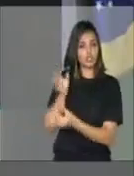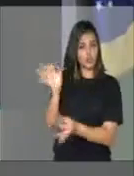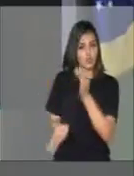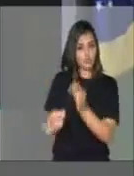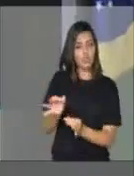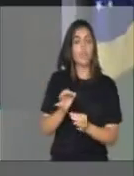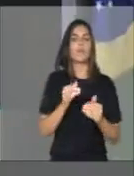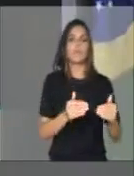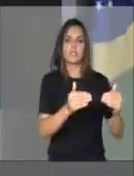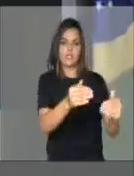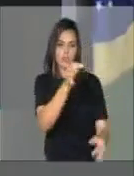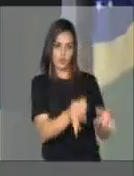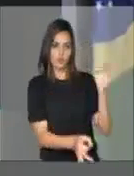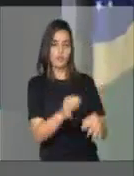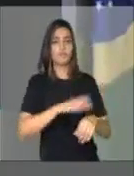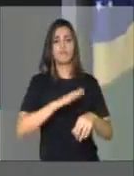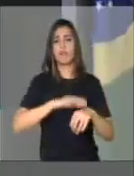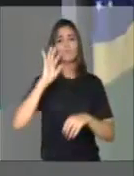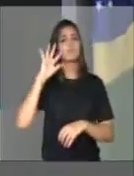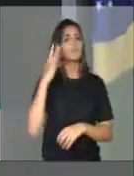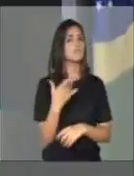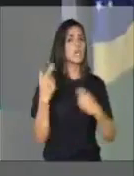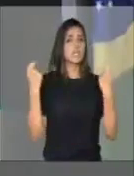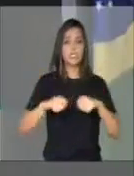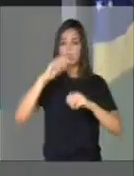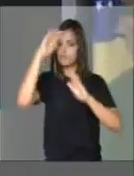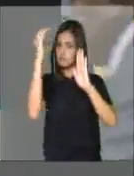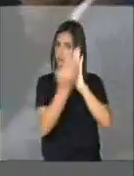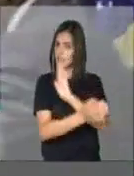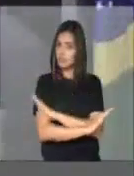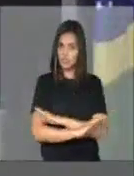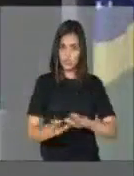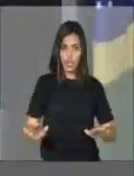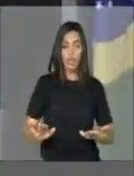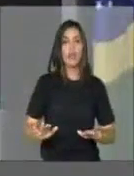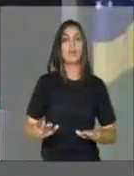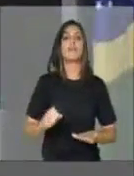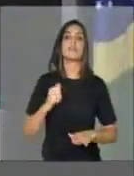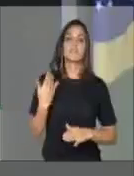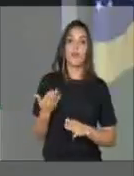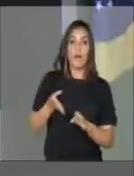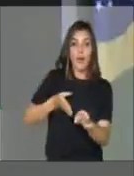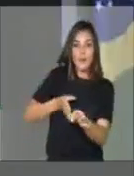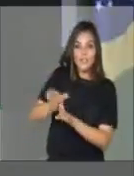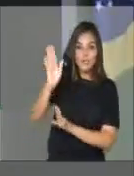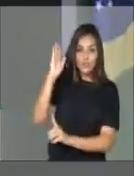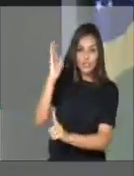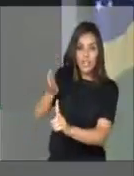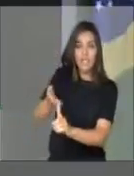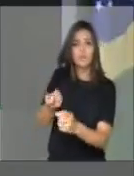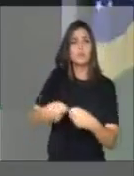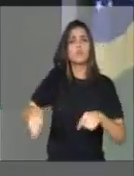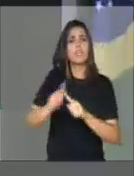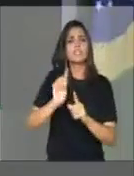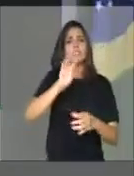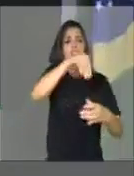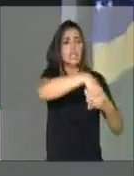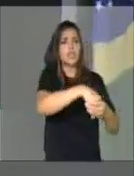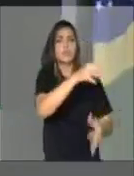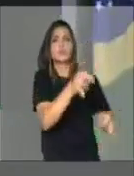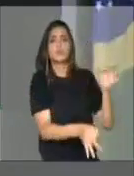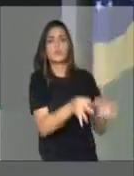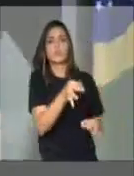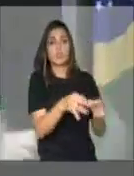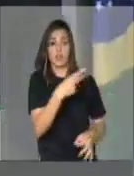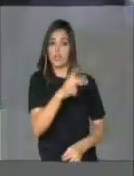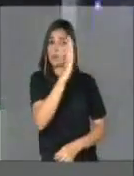jurisdicional, o MJ adotará as providências necessárias para seu cumprimento. Hipótese em que o auxílio direto pode não envolver judicialização,